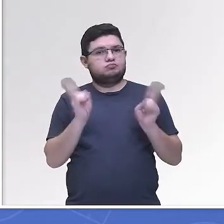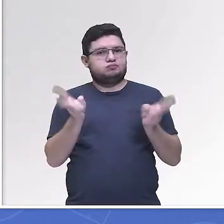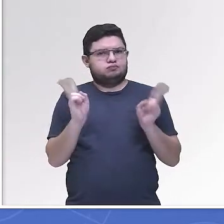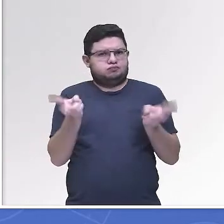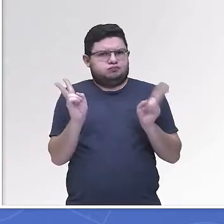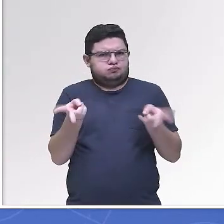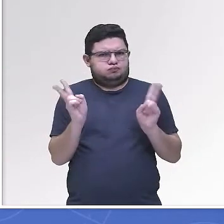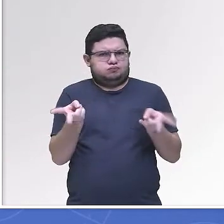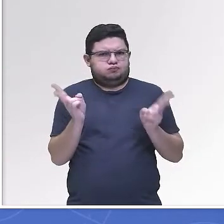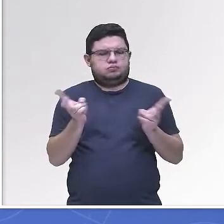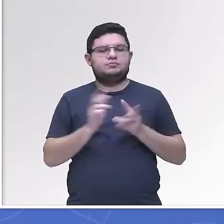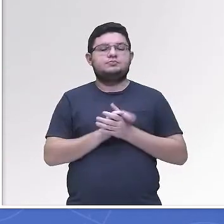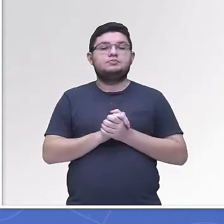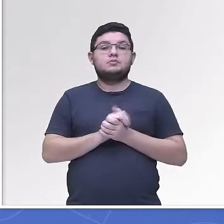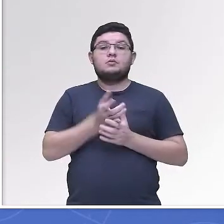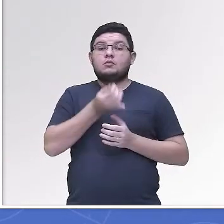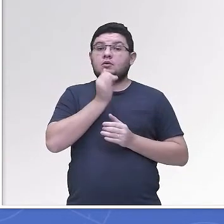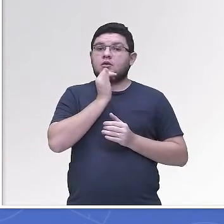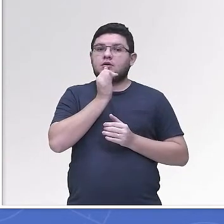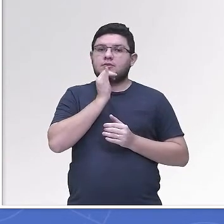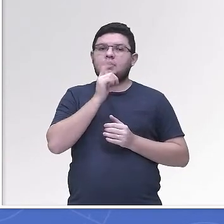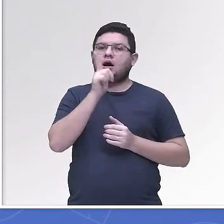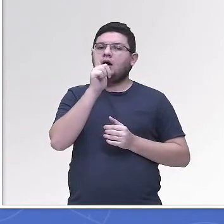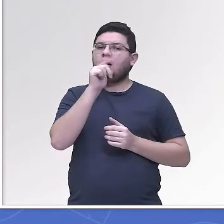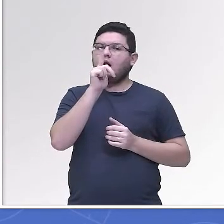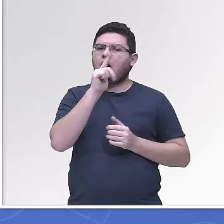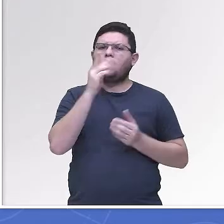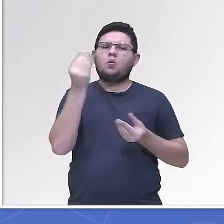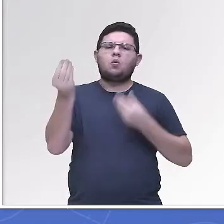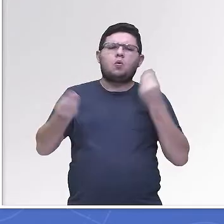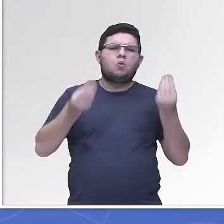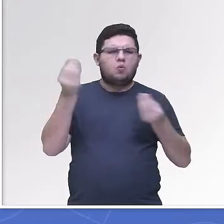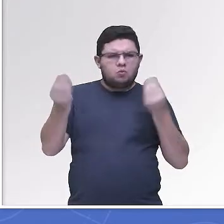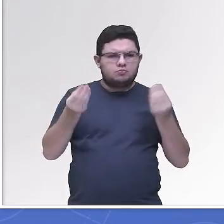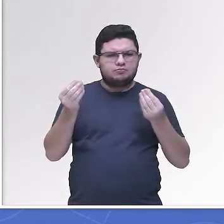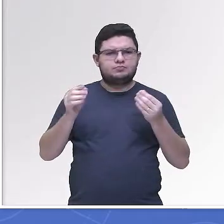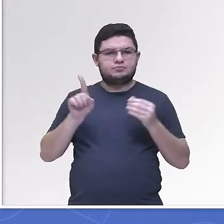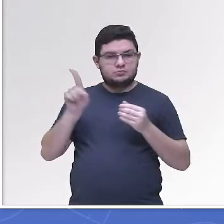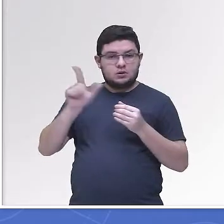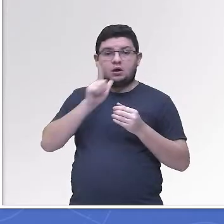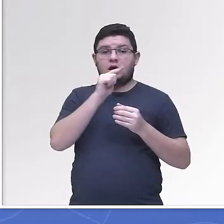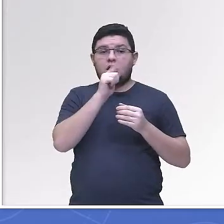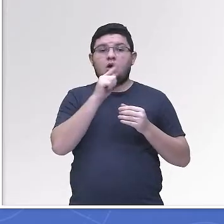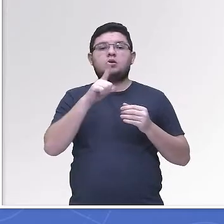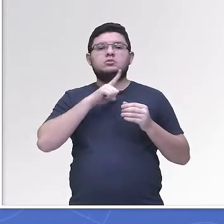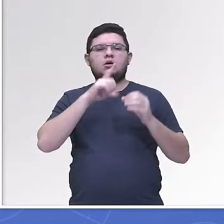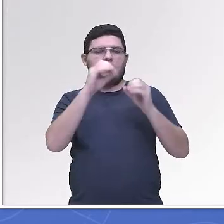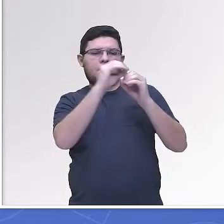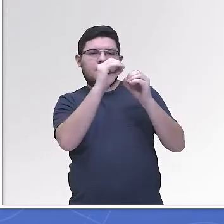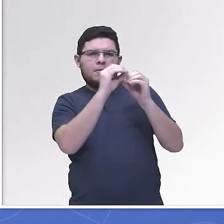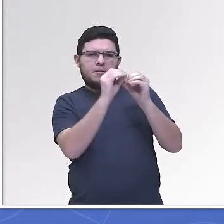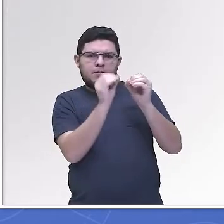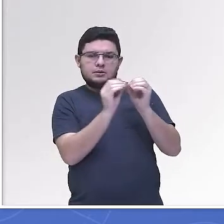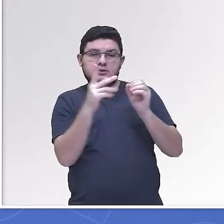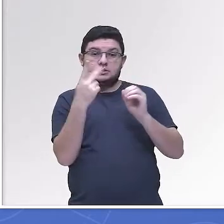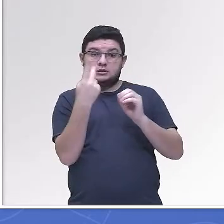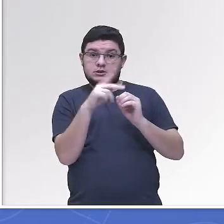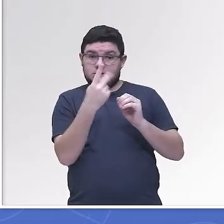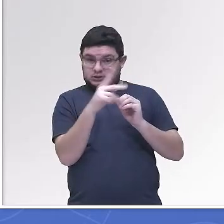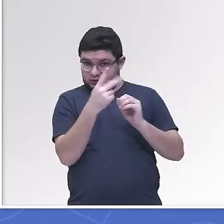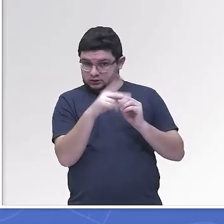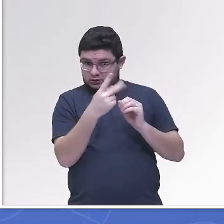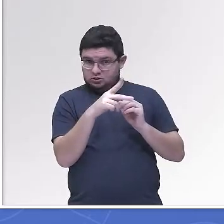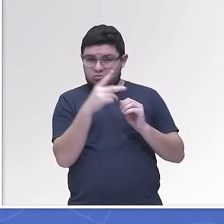água, ela é muito importante para a manutenção da vida, não é? Então, como uma